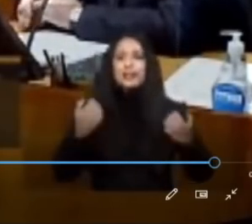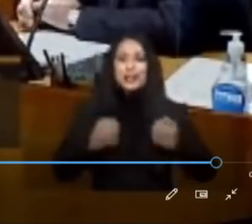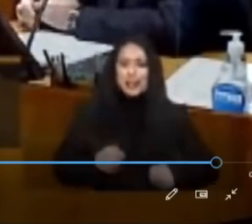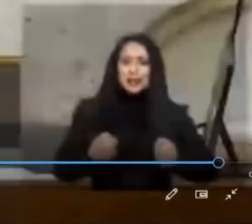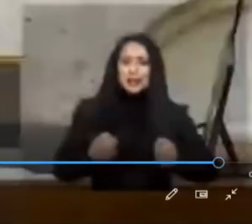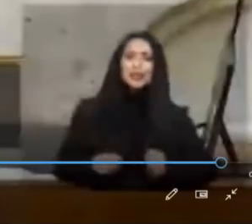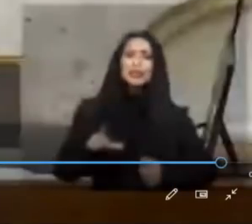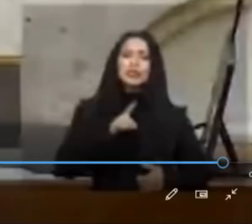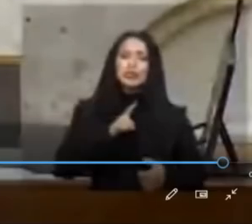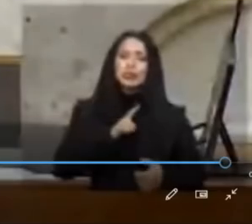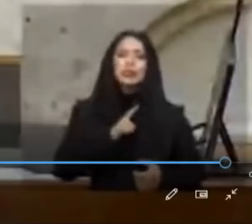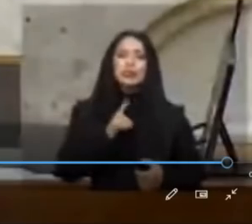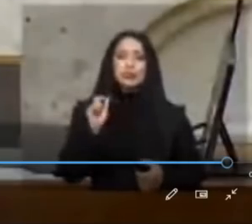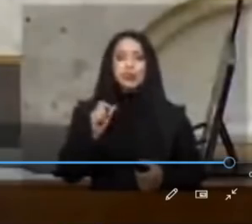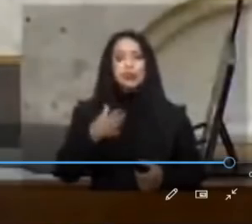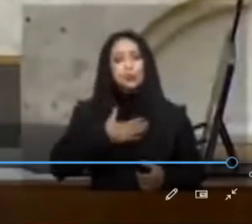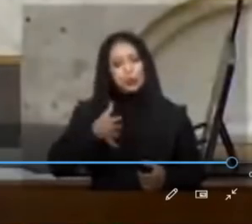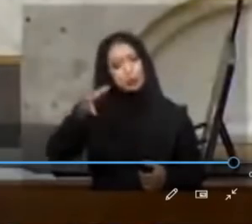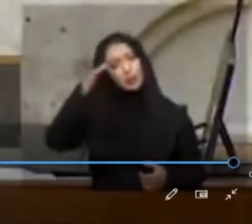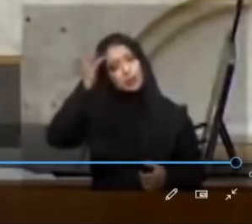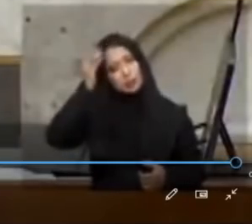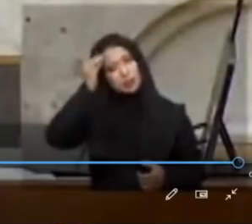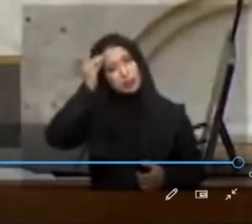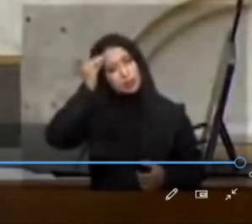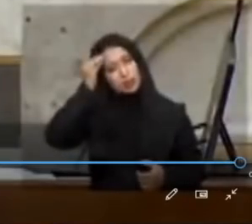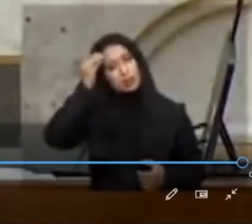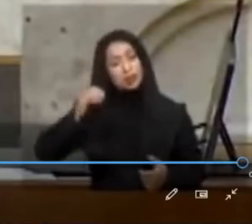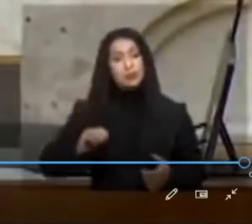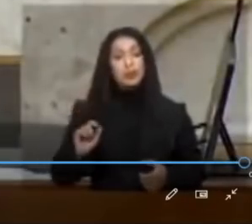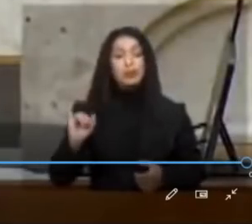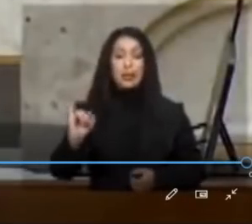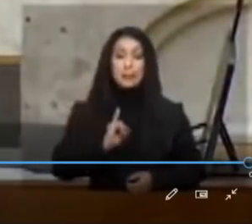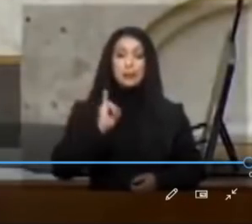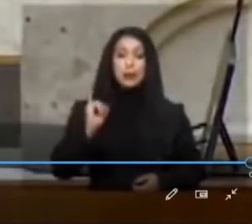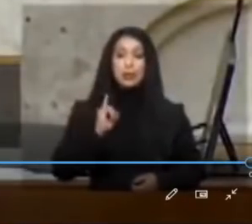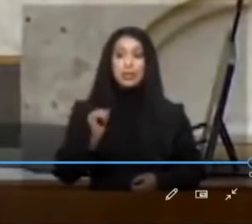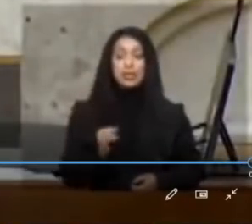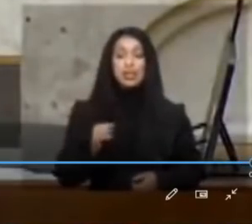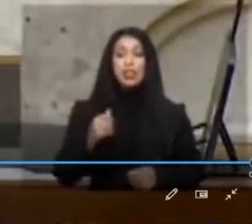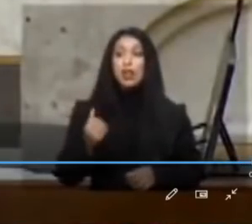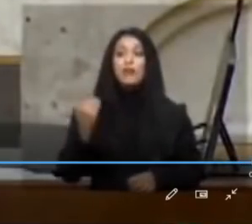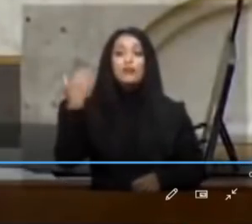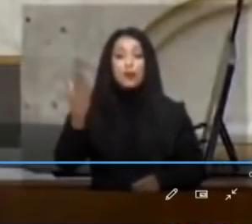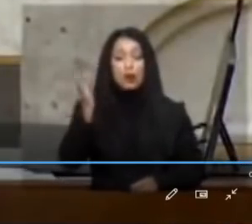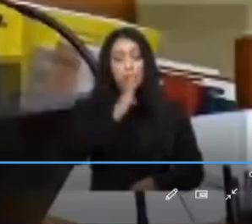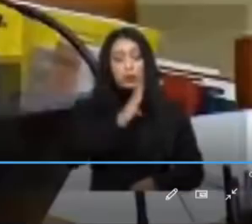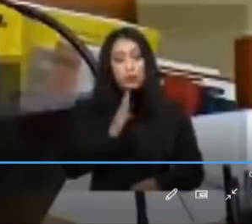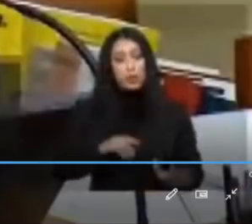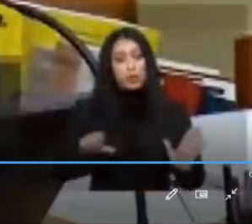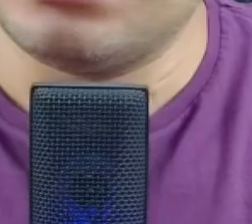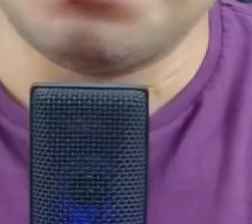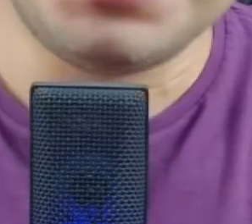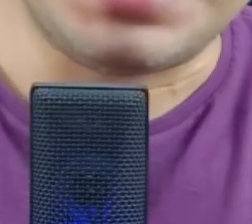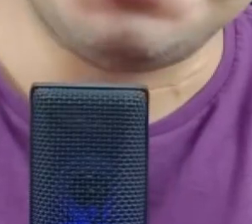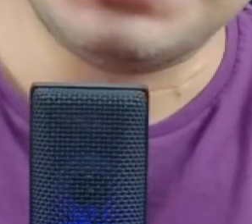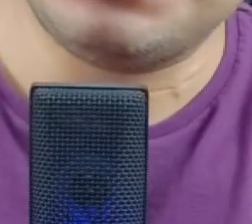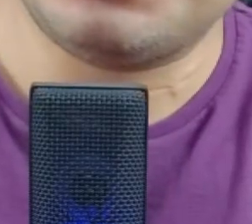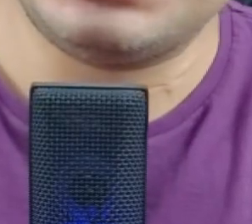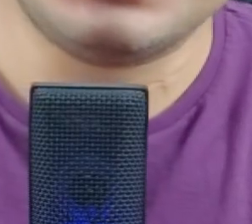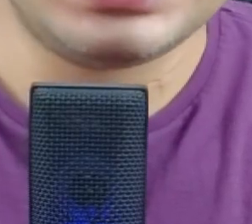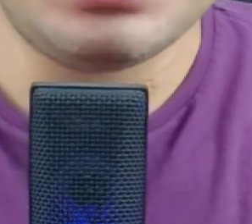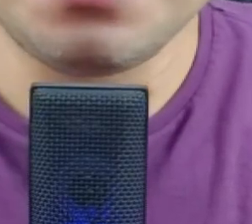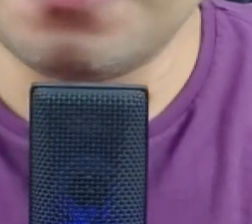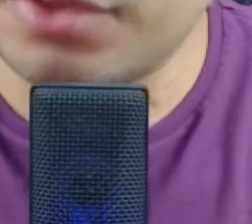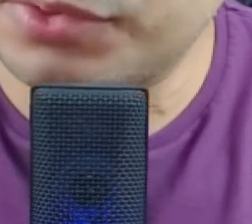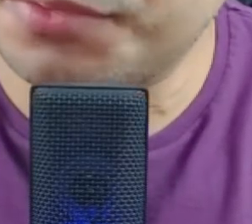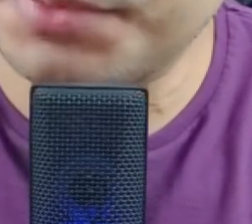preciso haver também uma abordagem a meu ver da abrangência transnacional desses ilícitos e depois é